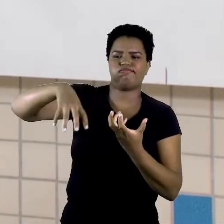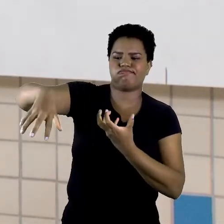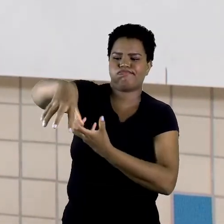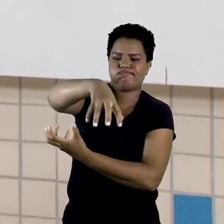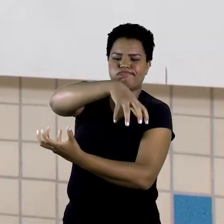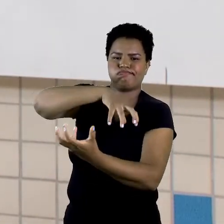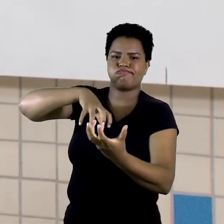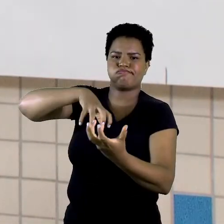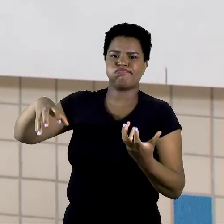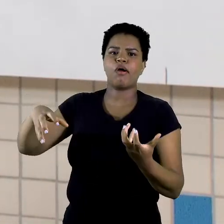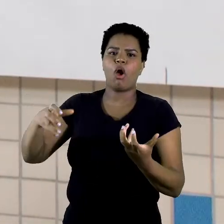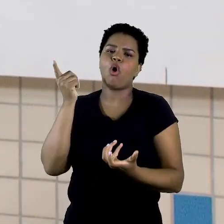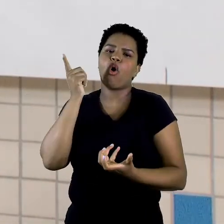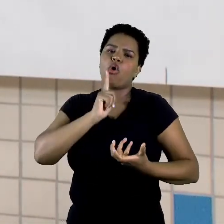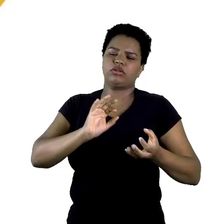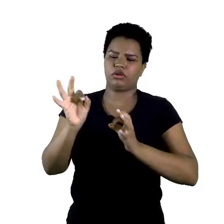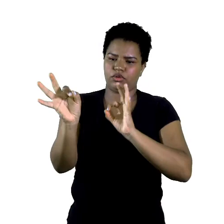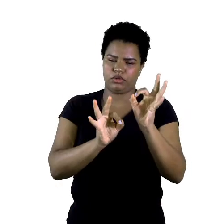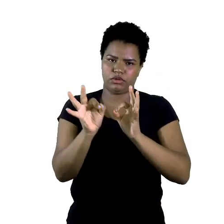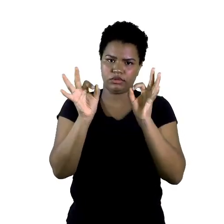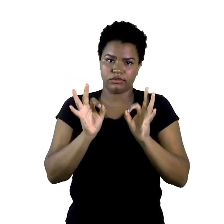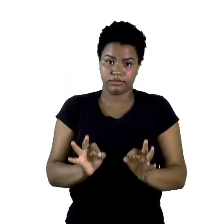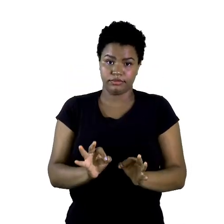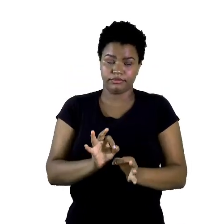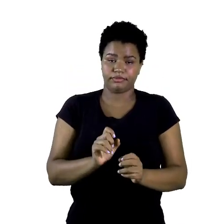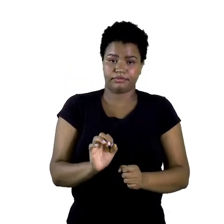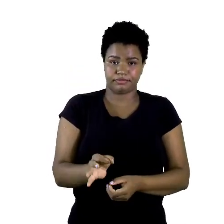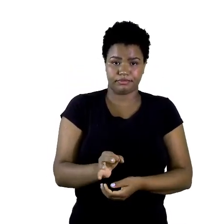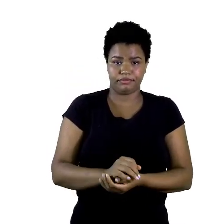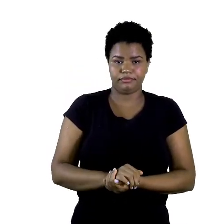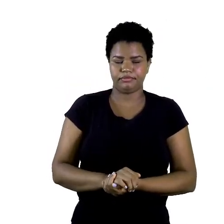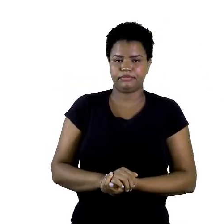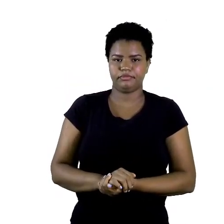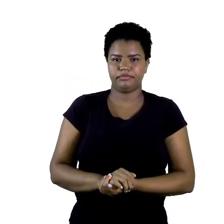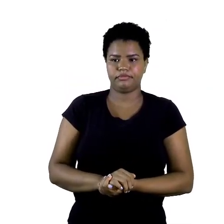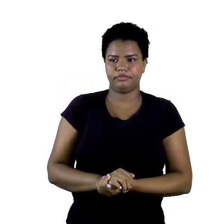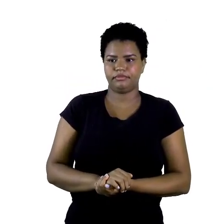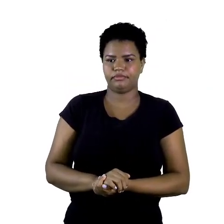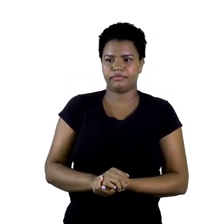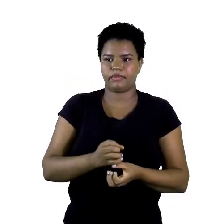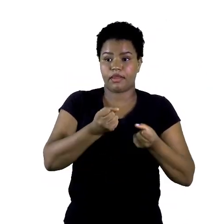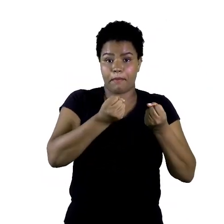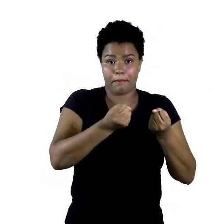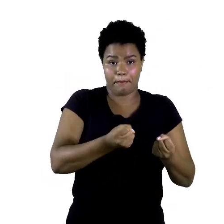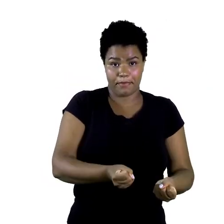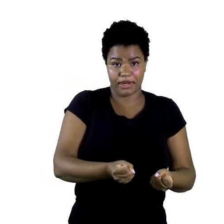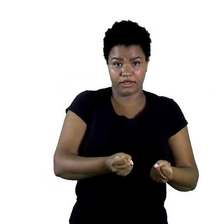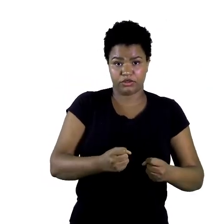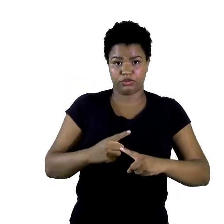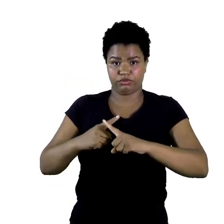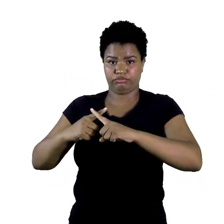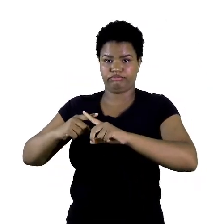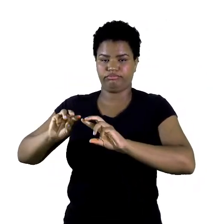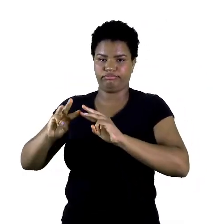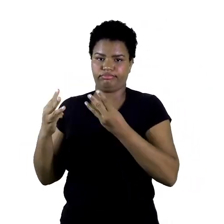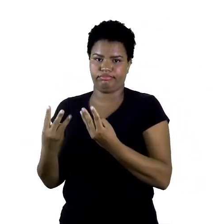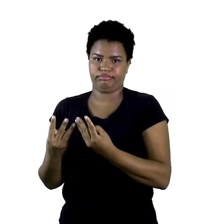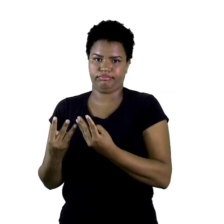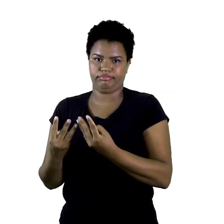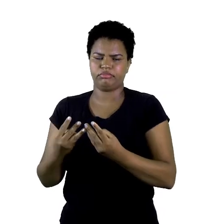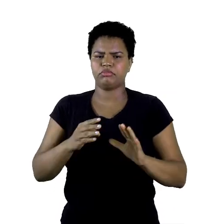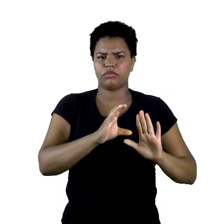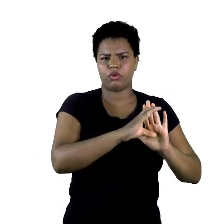órbitas regulares. Certo, pessoal? Peso versus massa. O conceito de peso e o conceito de